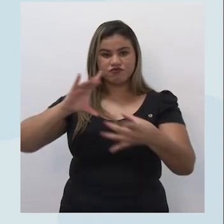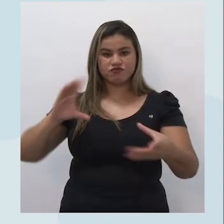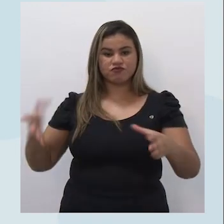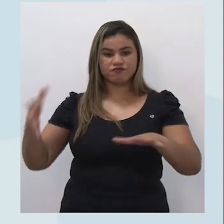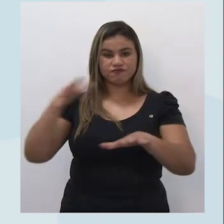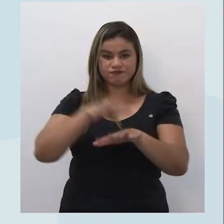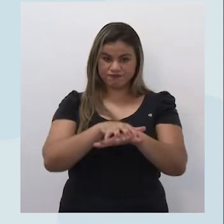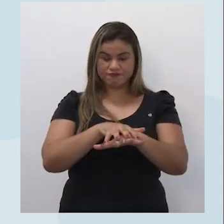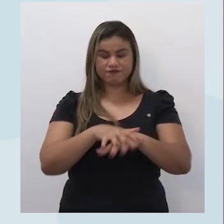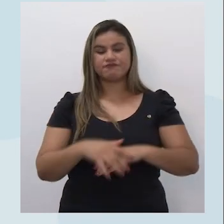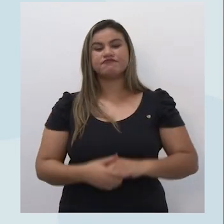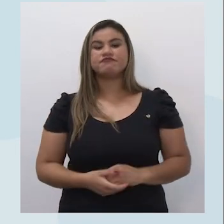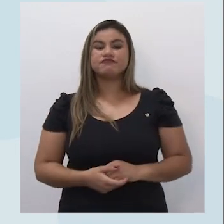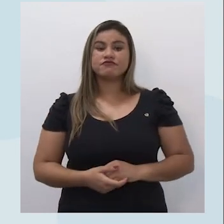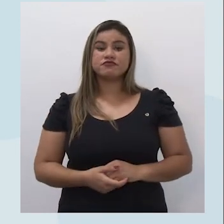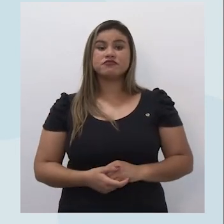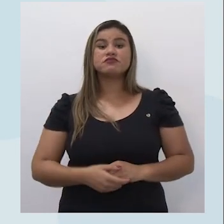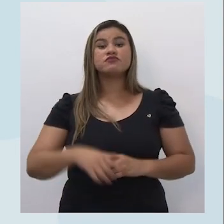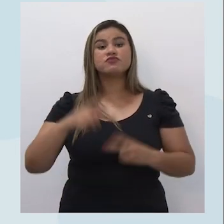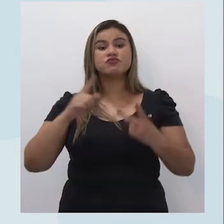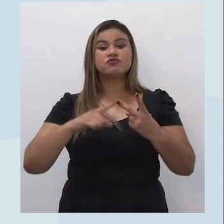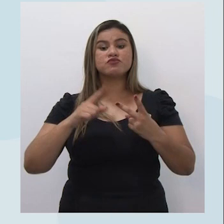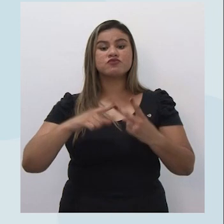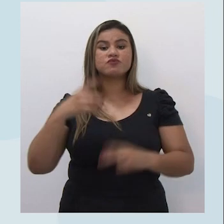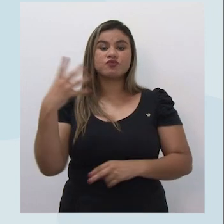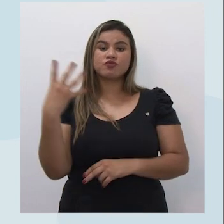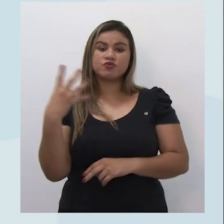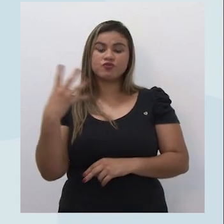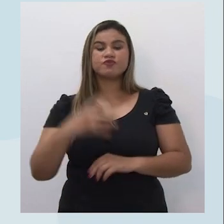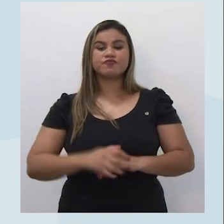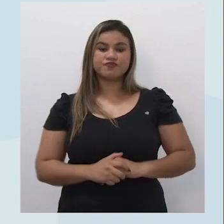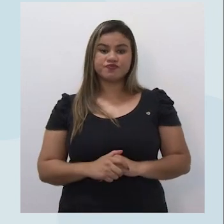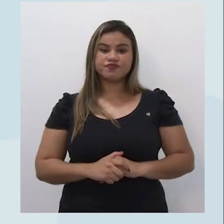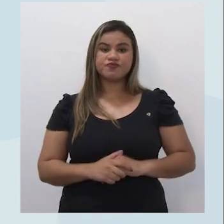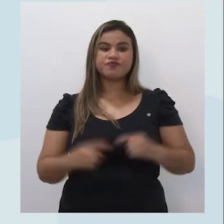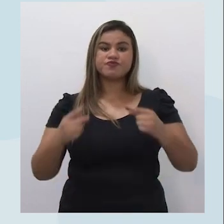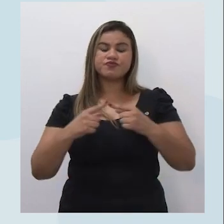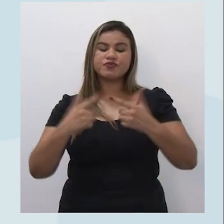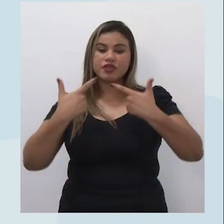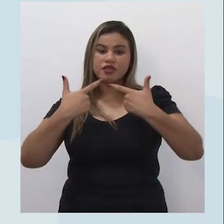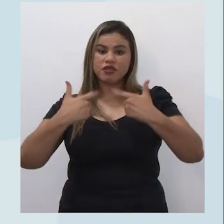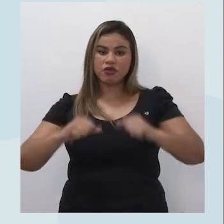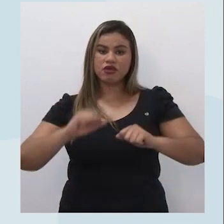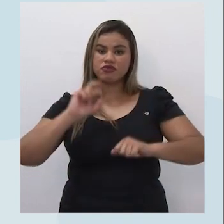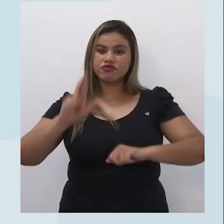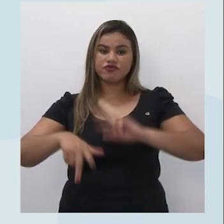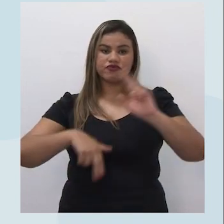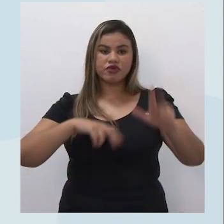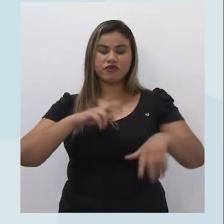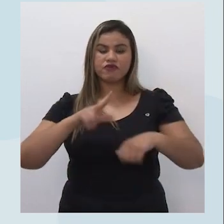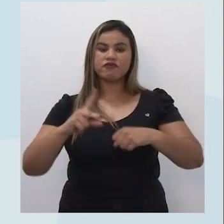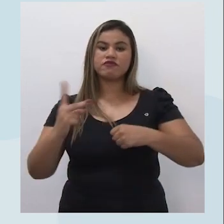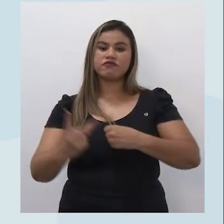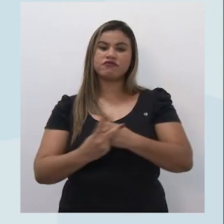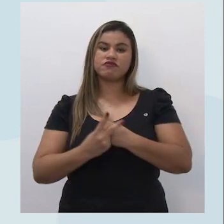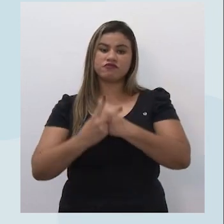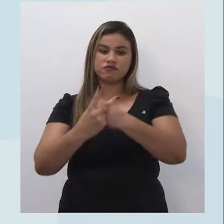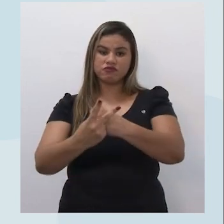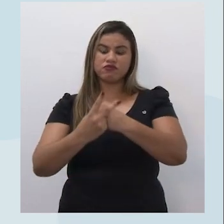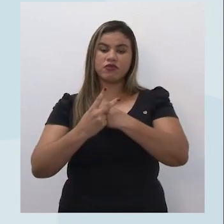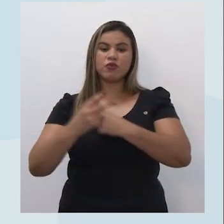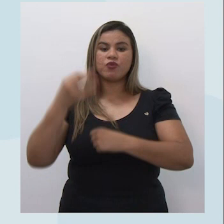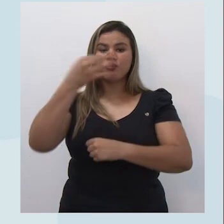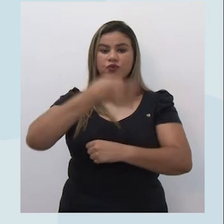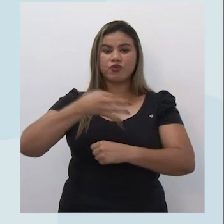inclusiva. Também a competência geral 4, utilizar diferentes linguagens, verbal, oral ou